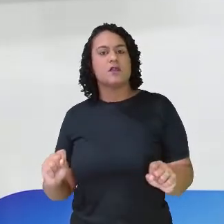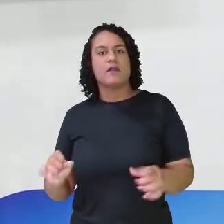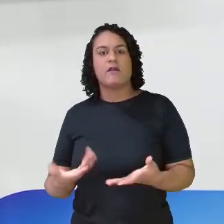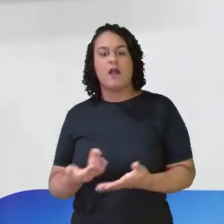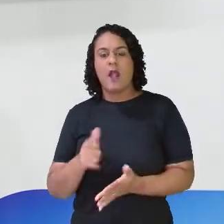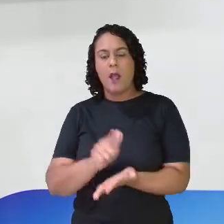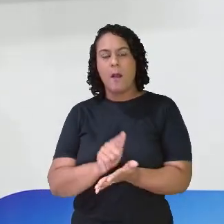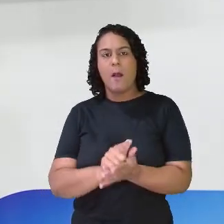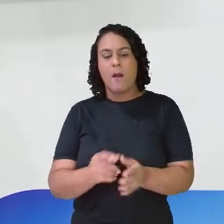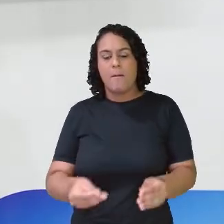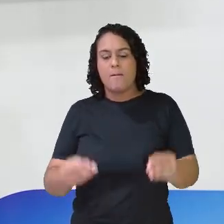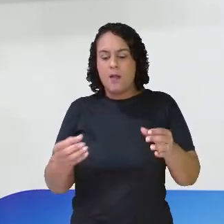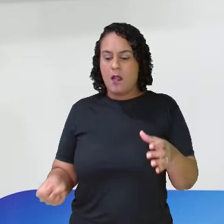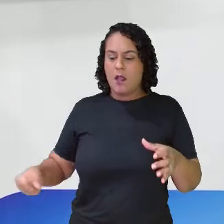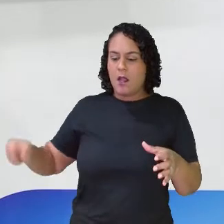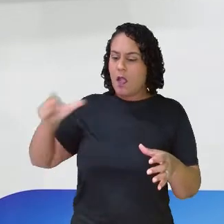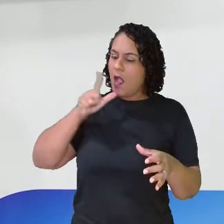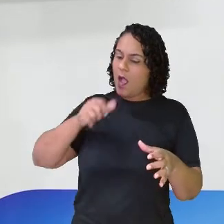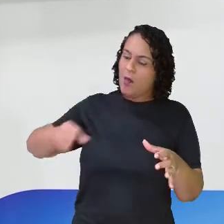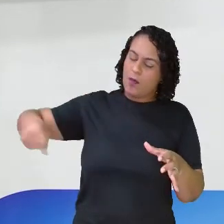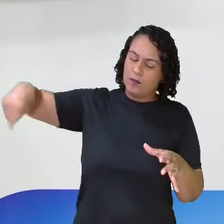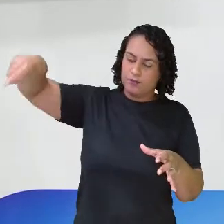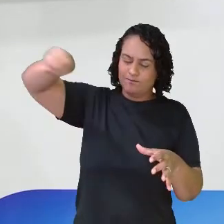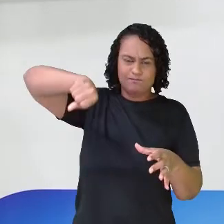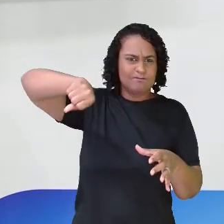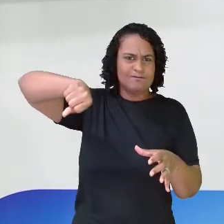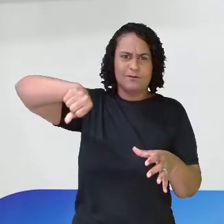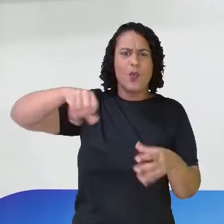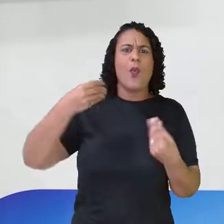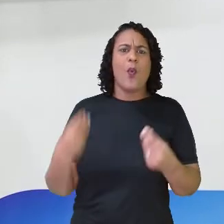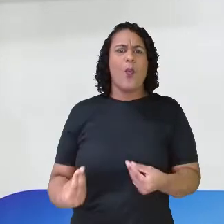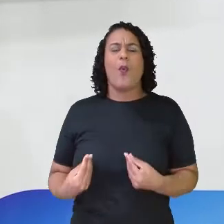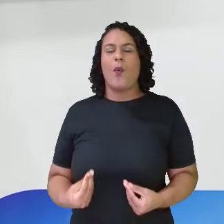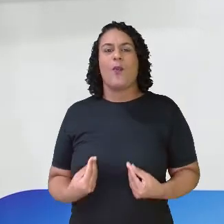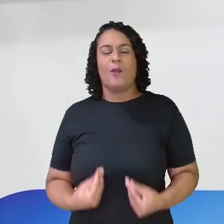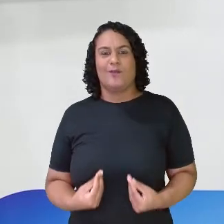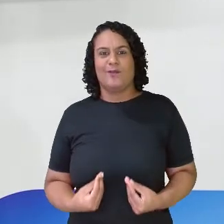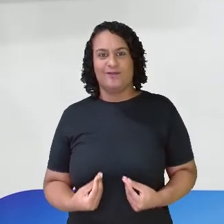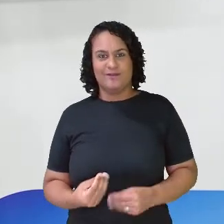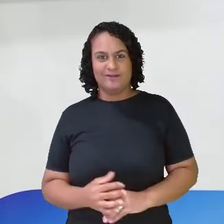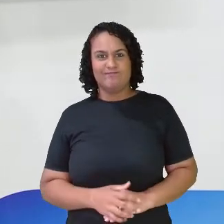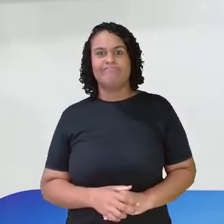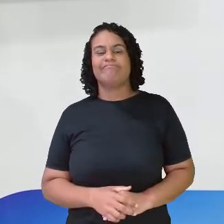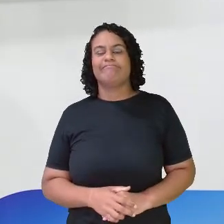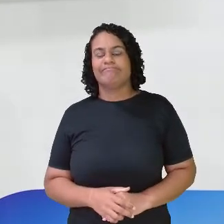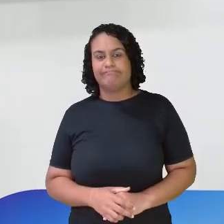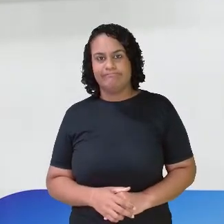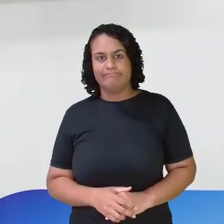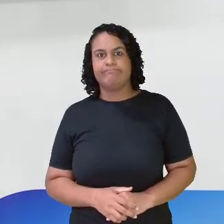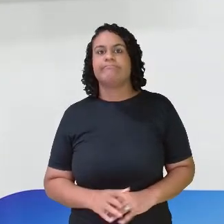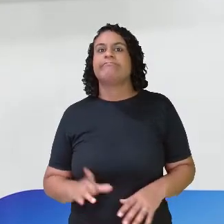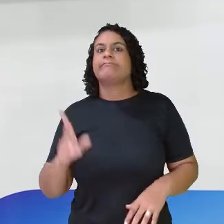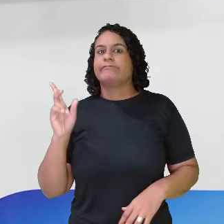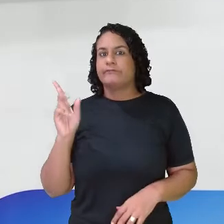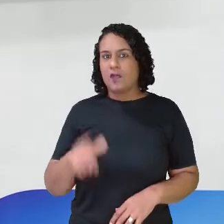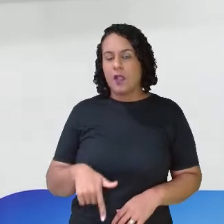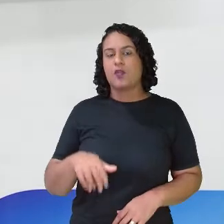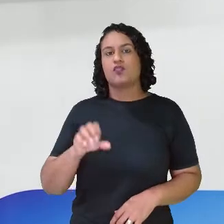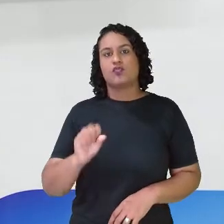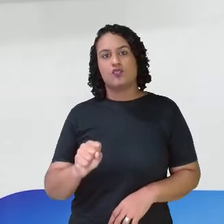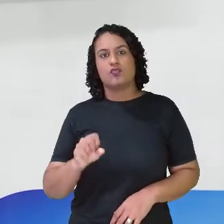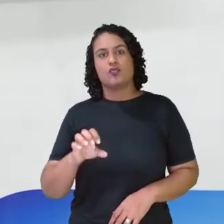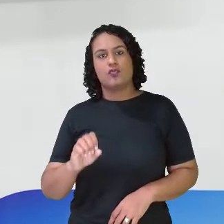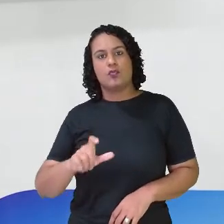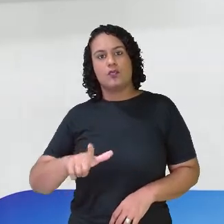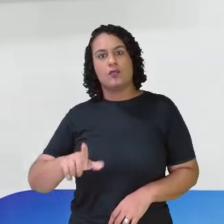ofício de água. Não teria como. Isso fica a cargo dos